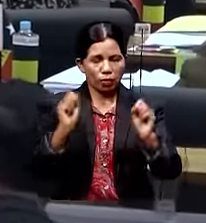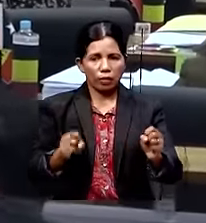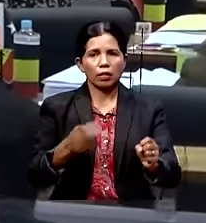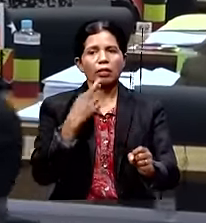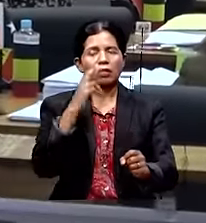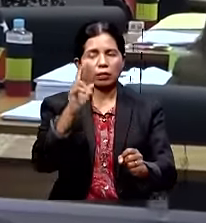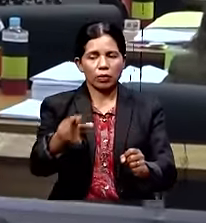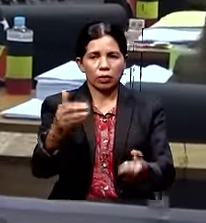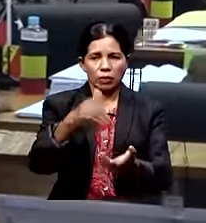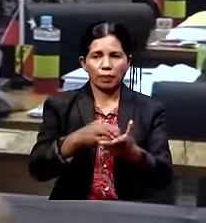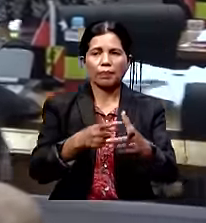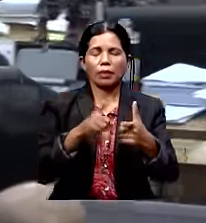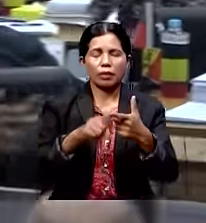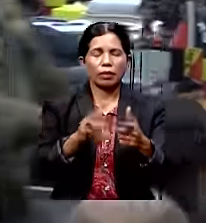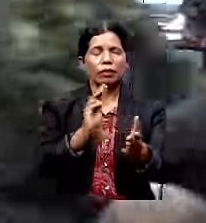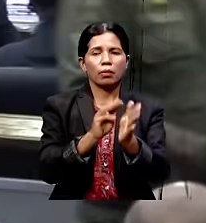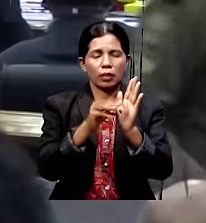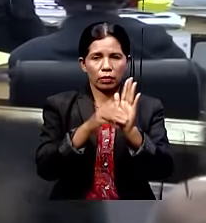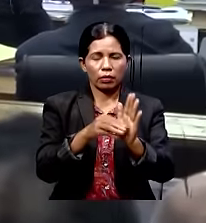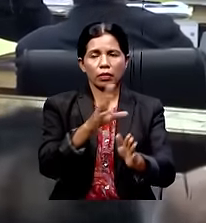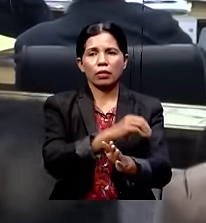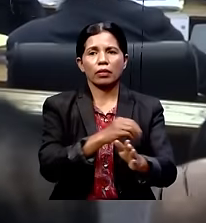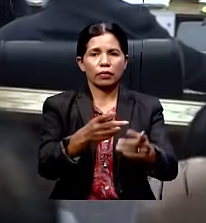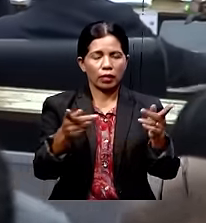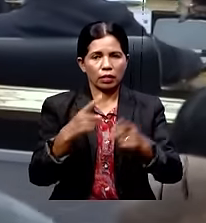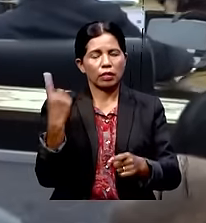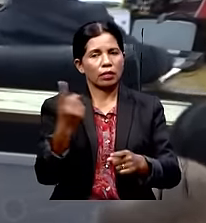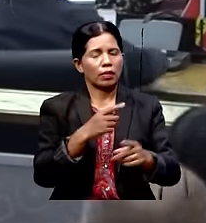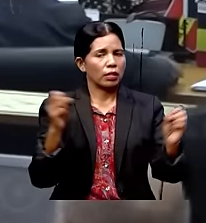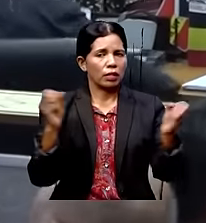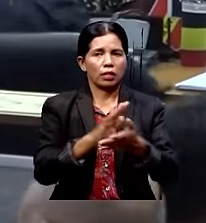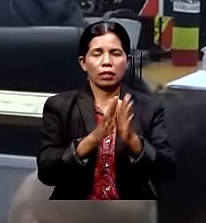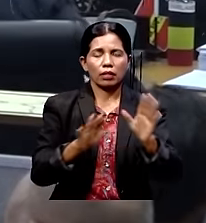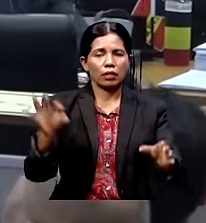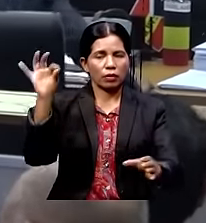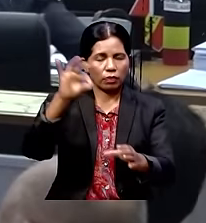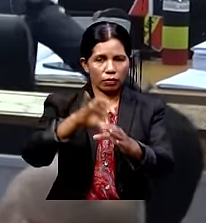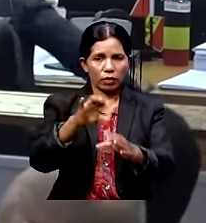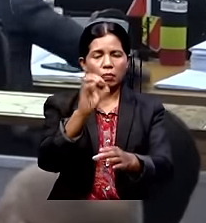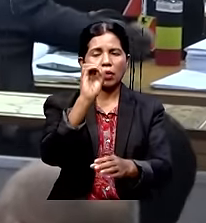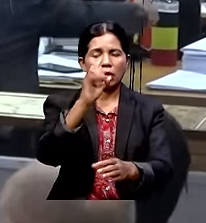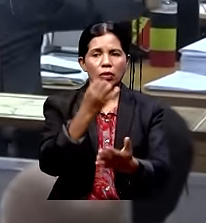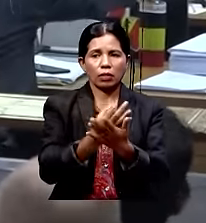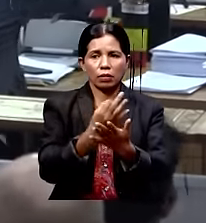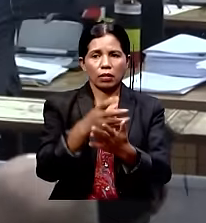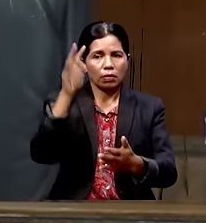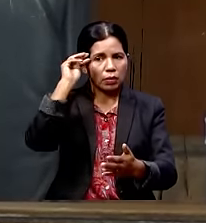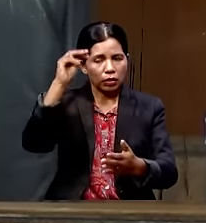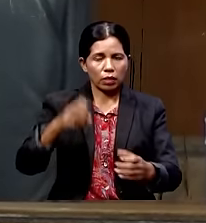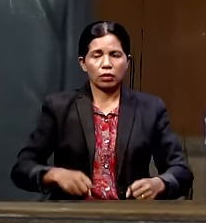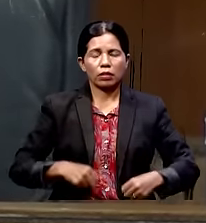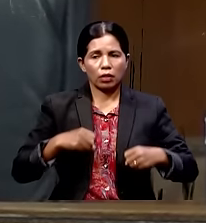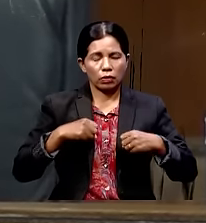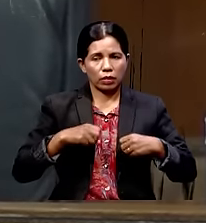falei. Mas bem depois de minuto balão pausa, ambiente na fatin la calma, to ia votação final do orçamento Ministério Saurinian.